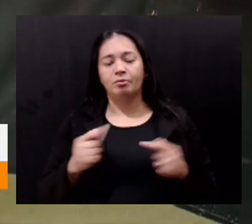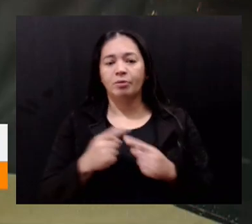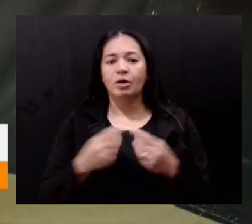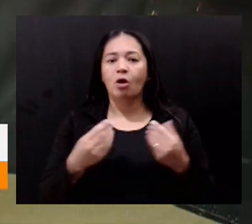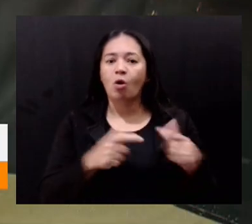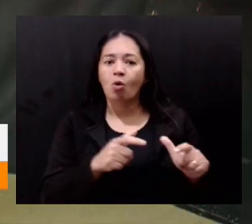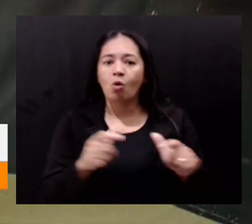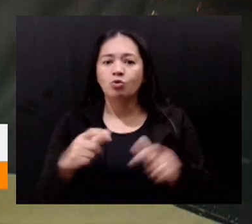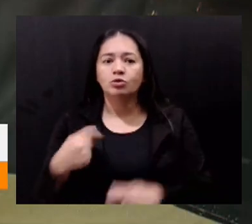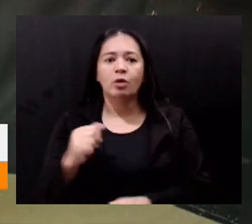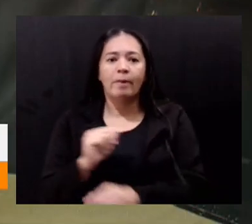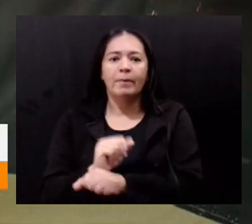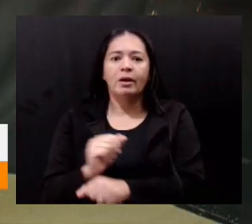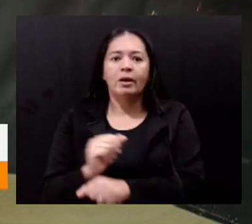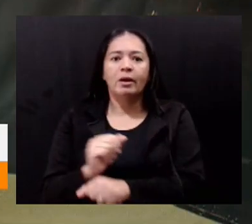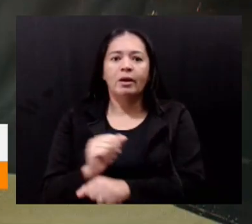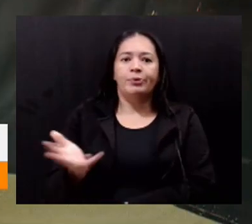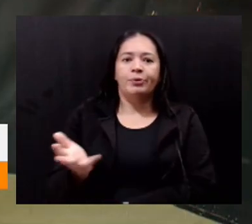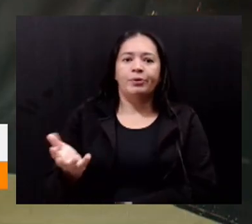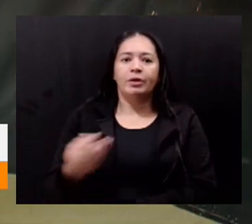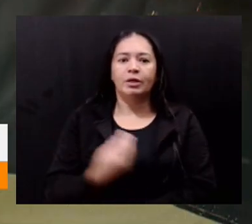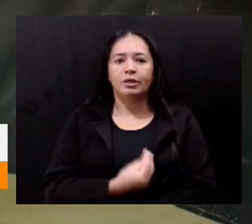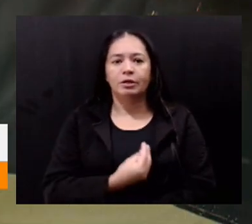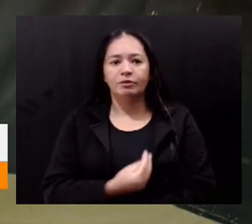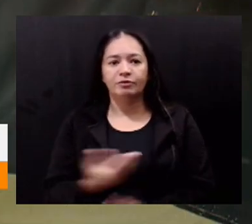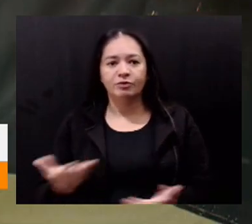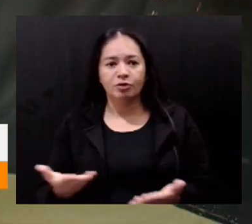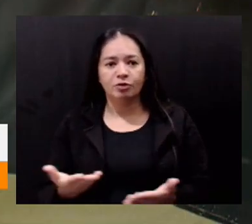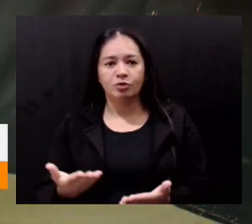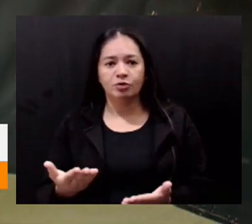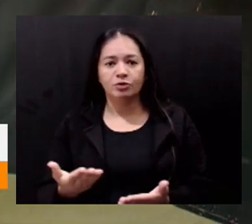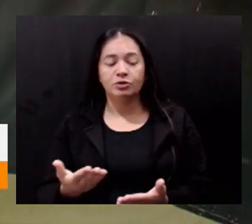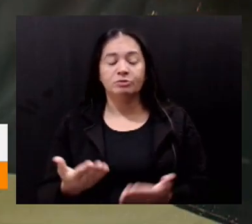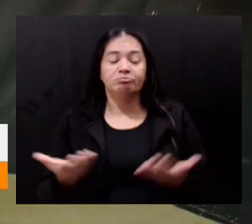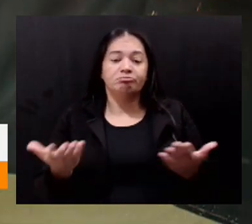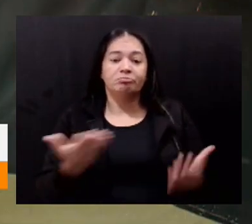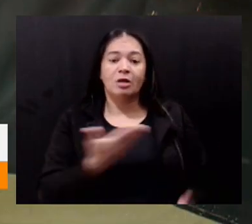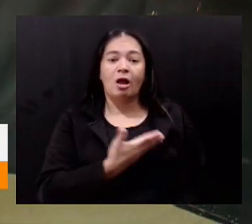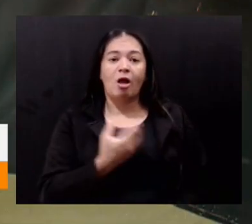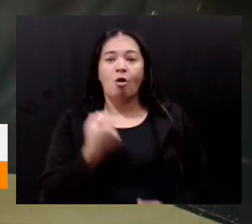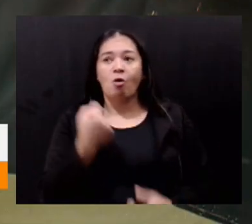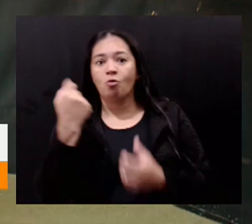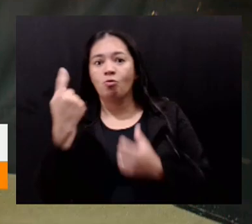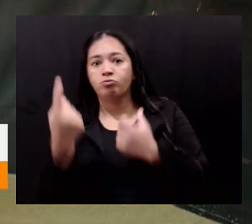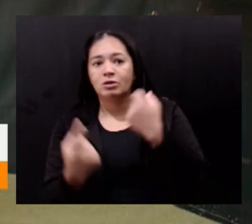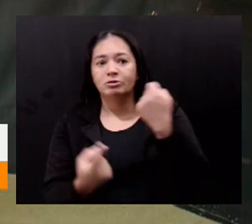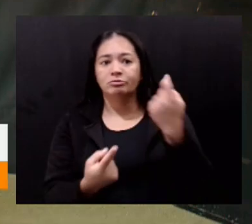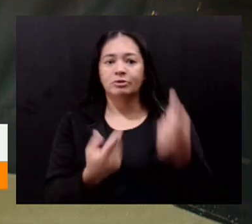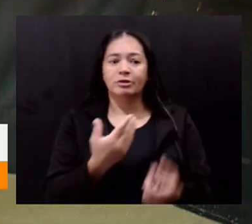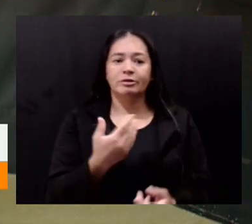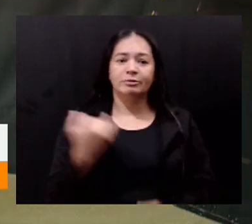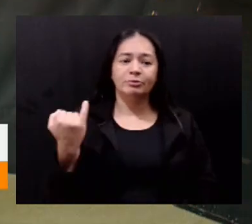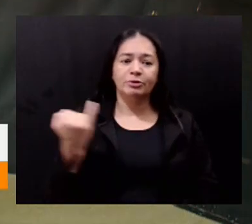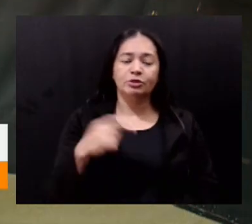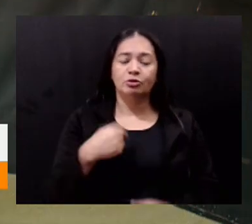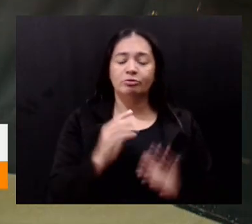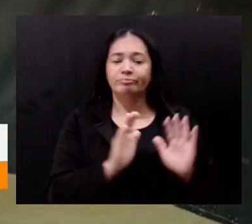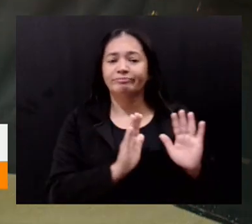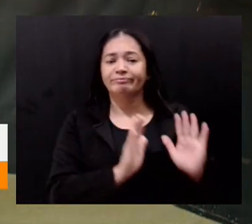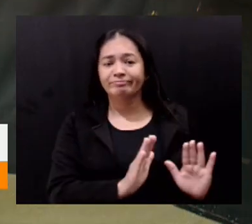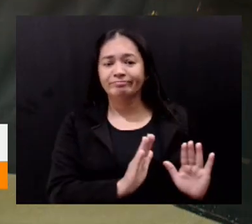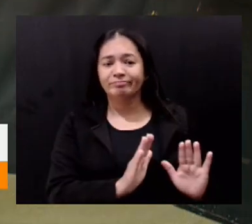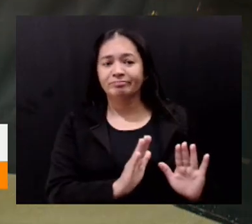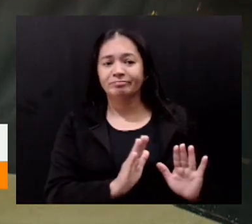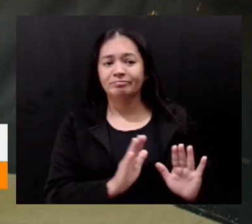que a gente está vivendo. E a Uhum. gente acaba deixando de lado algumas coisas que são importantes para o nosso dia a dia. E uma delas é